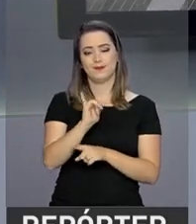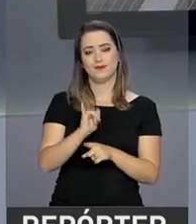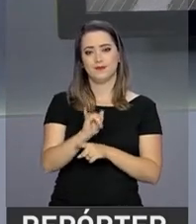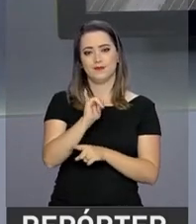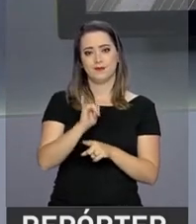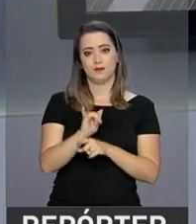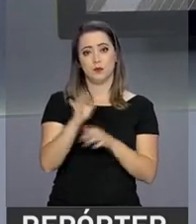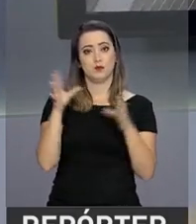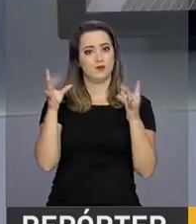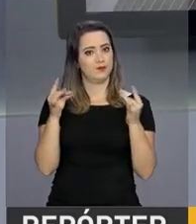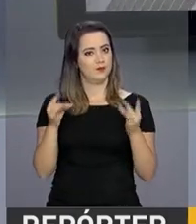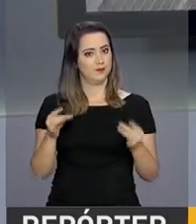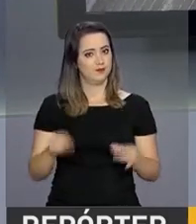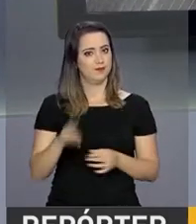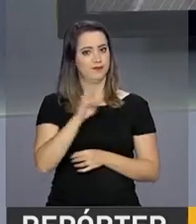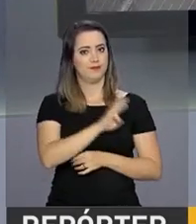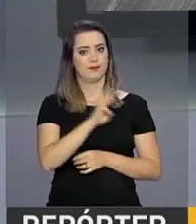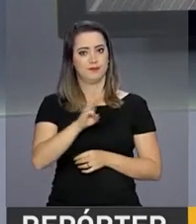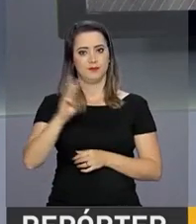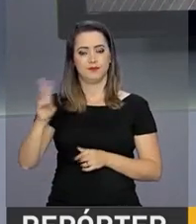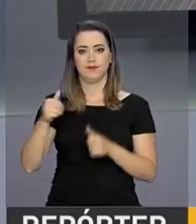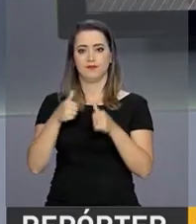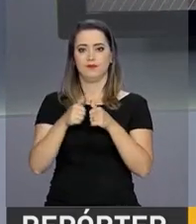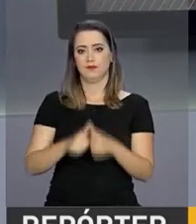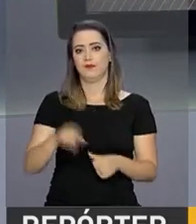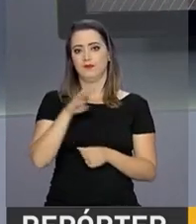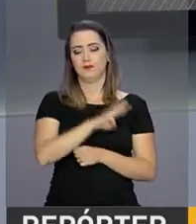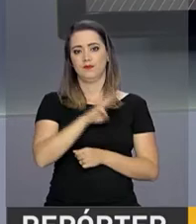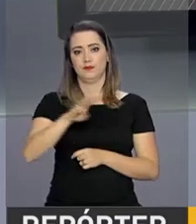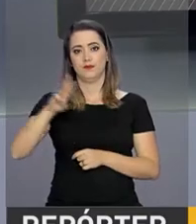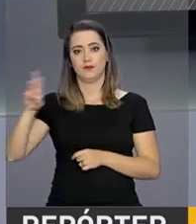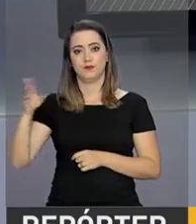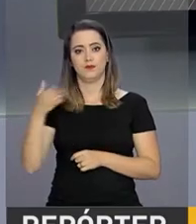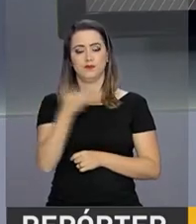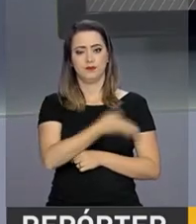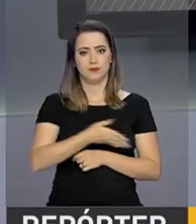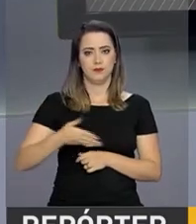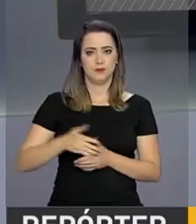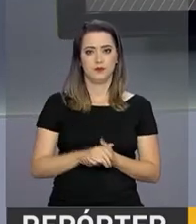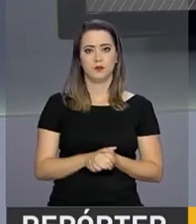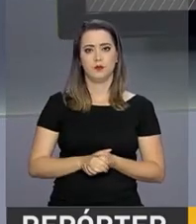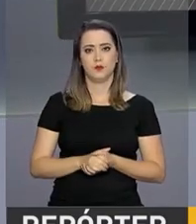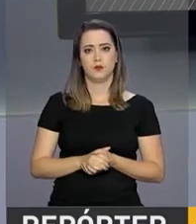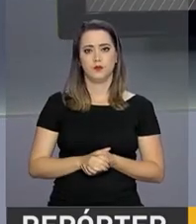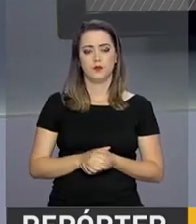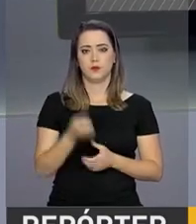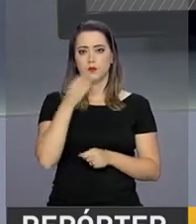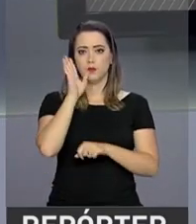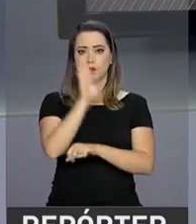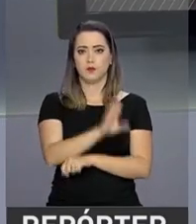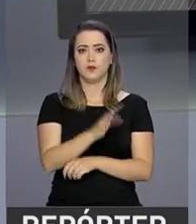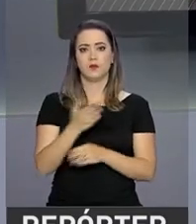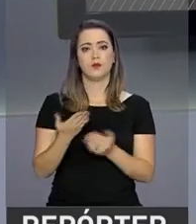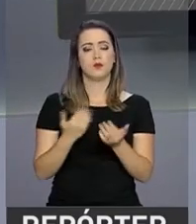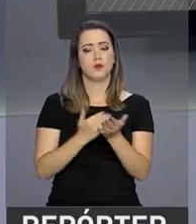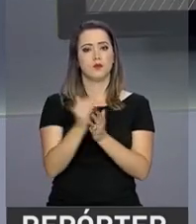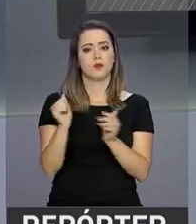as reportagens no YouTube e toda a nossa programação também está na página da NBR na internet. Uma